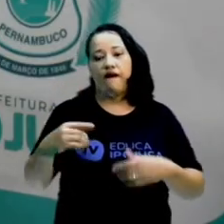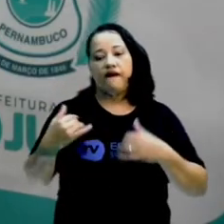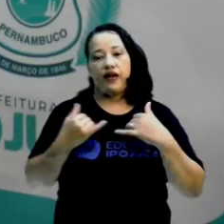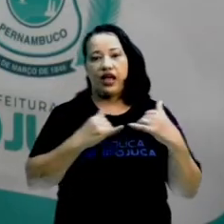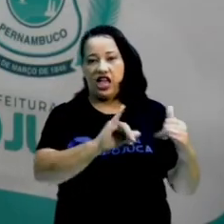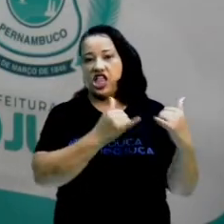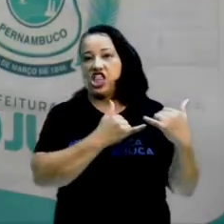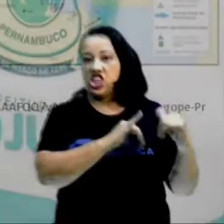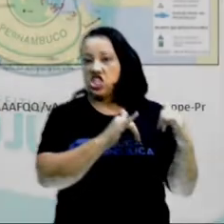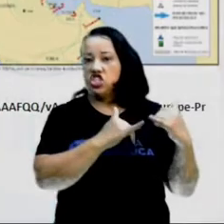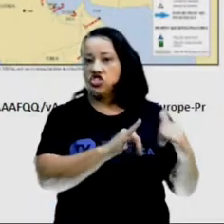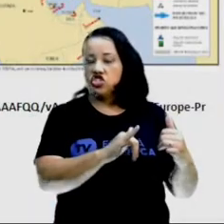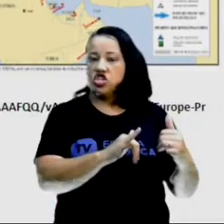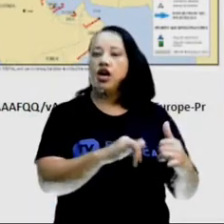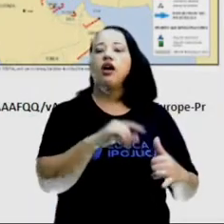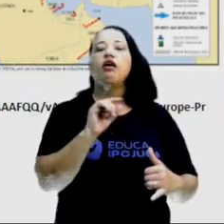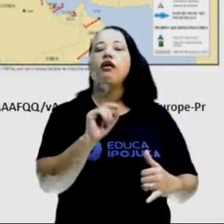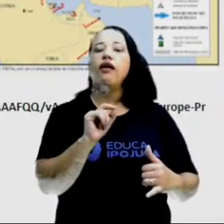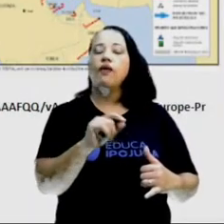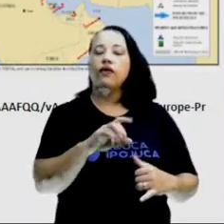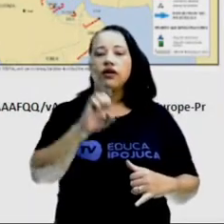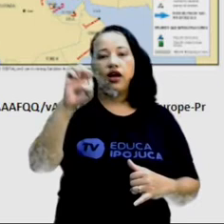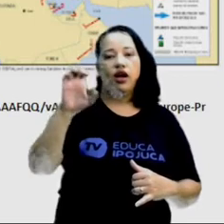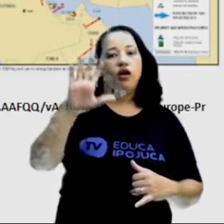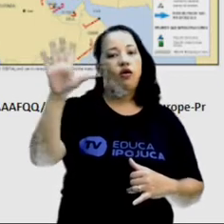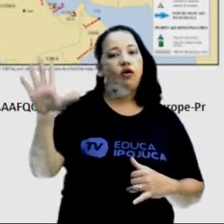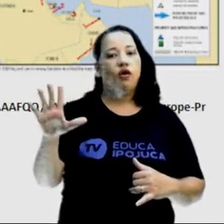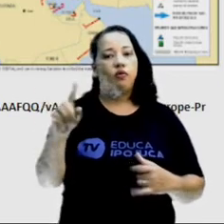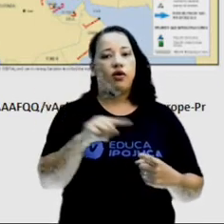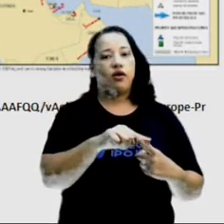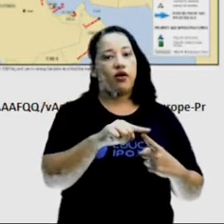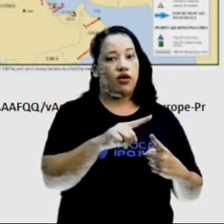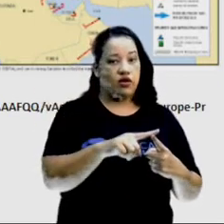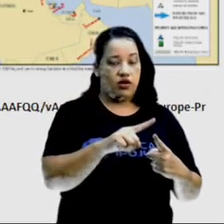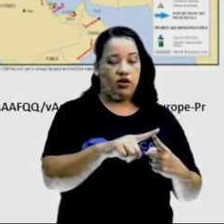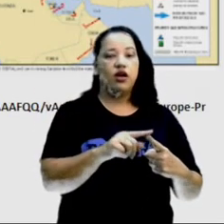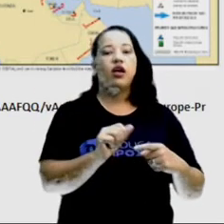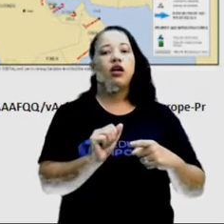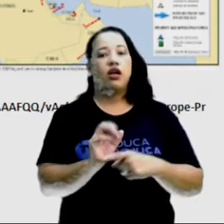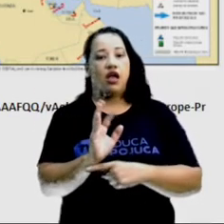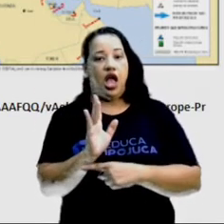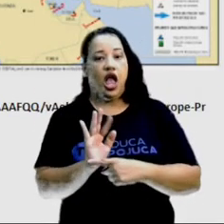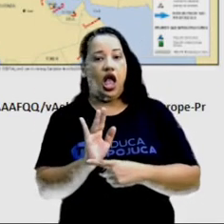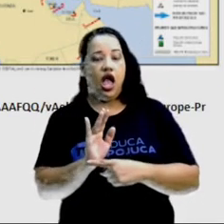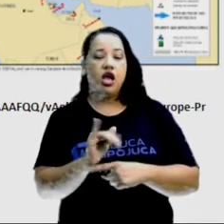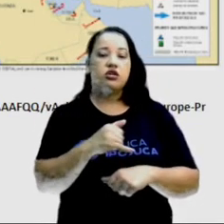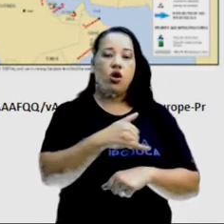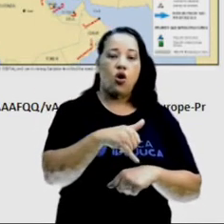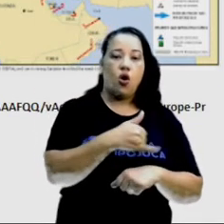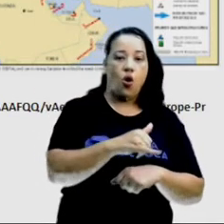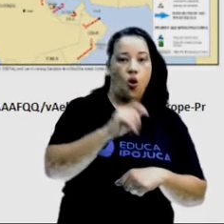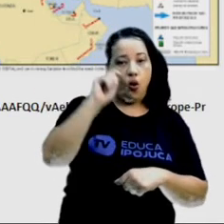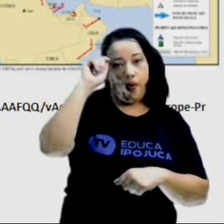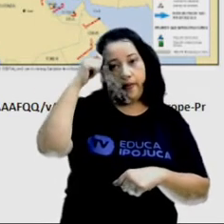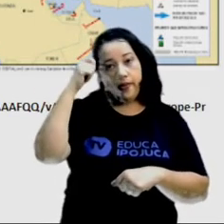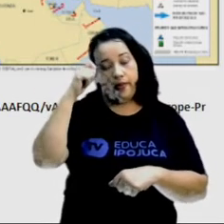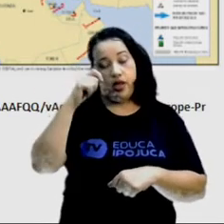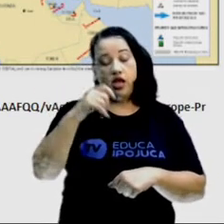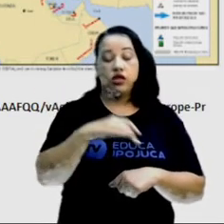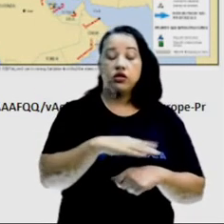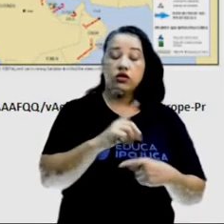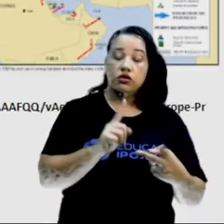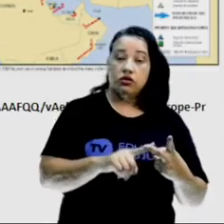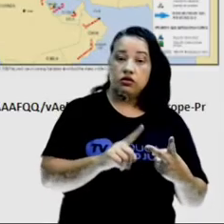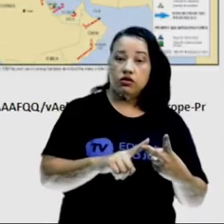que constituem a matriz energética da Europa são o gás e petróleo, carvão e energia